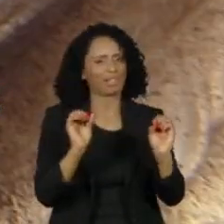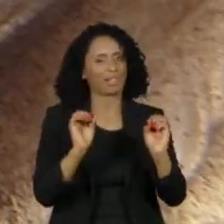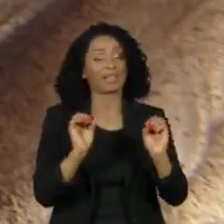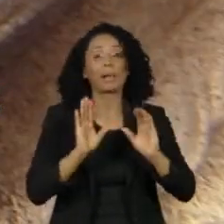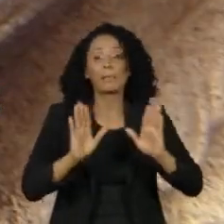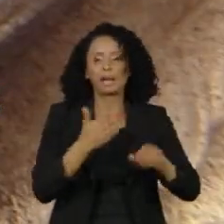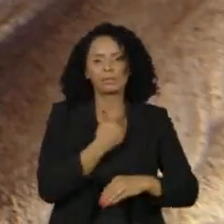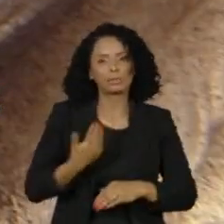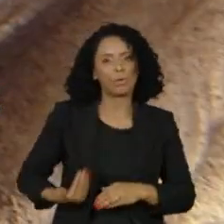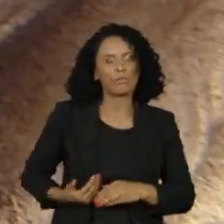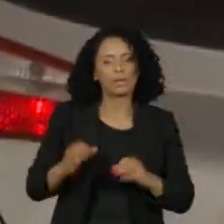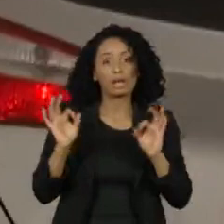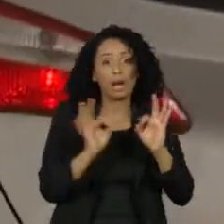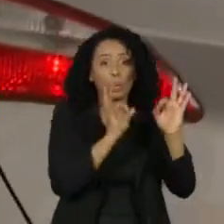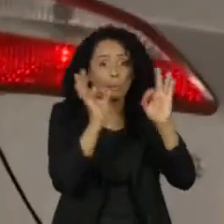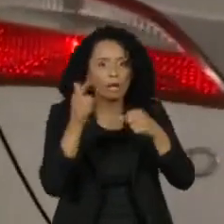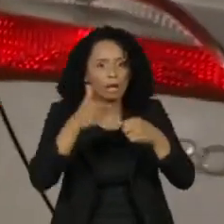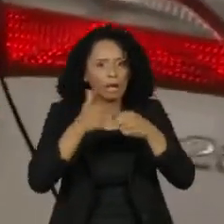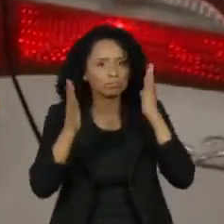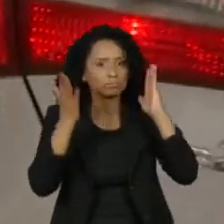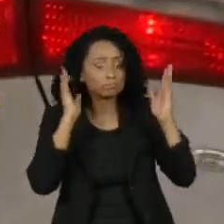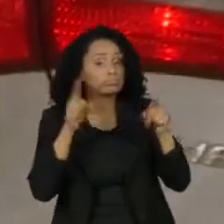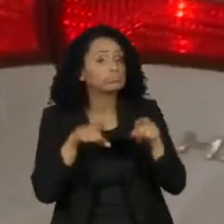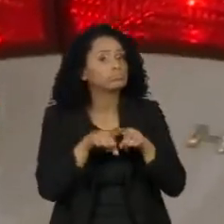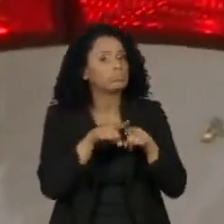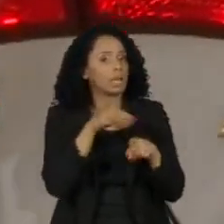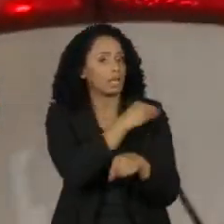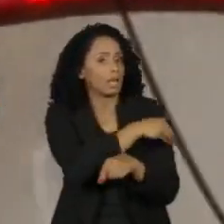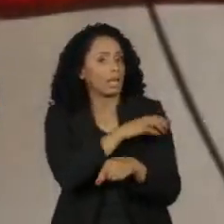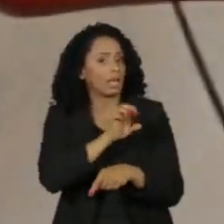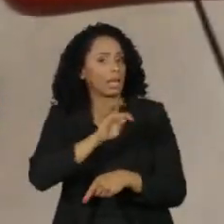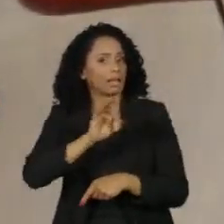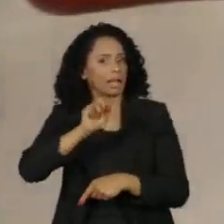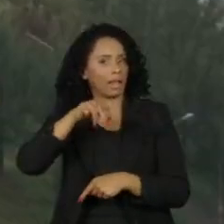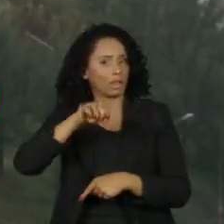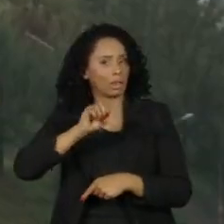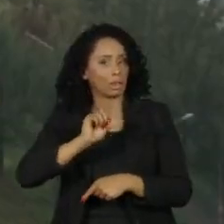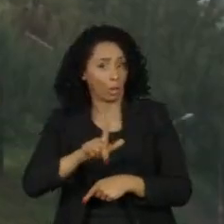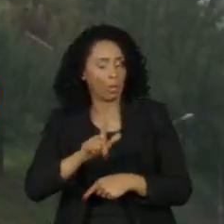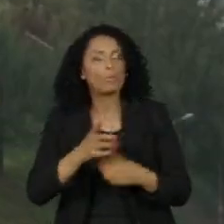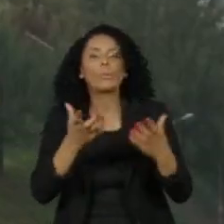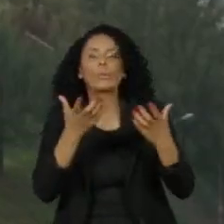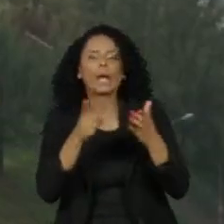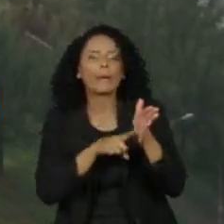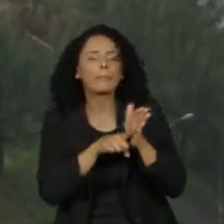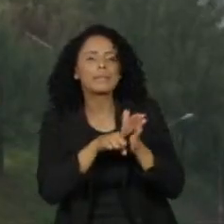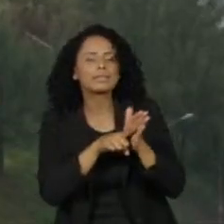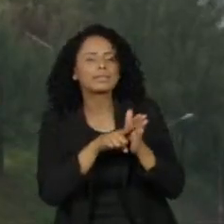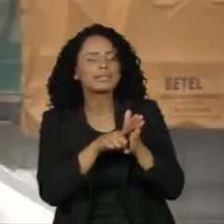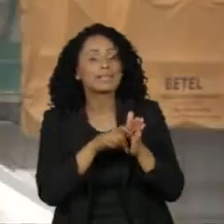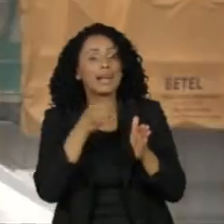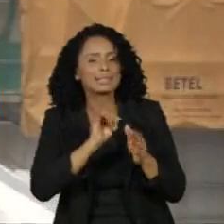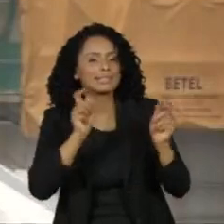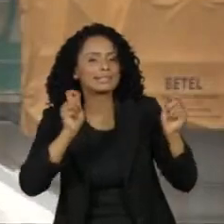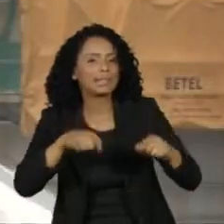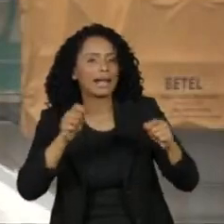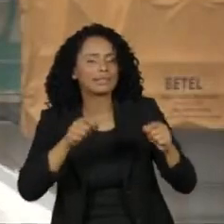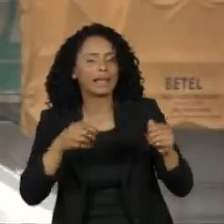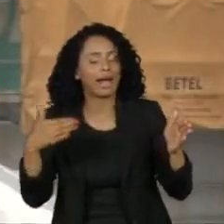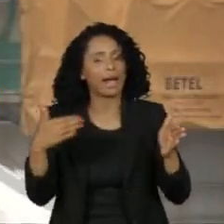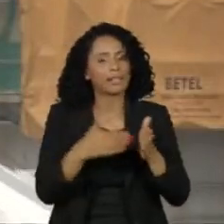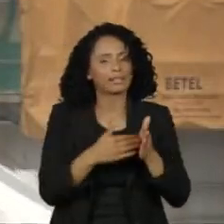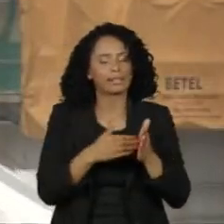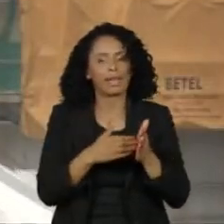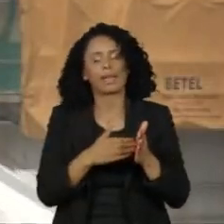está de olho nos preços do diesel e do etanol estuda por exemplo prorrogar até o ano que vem o